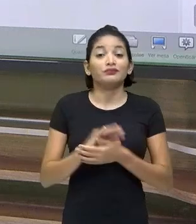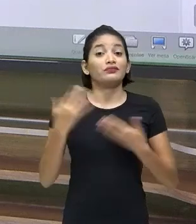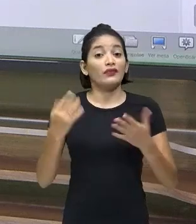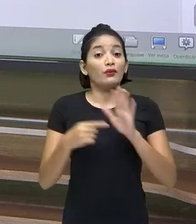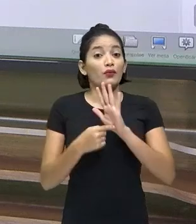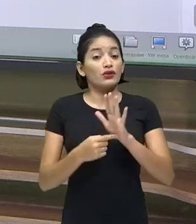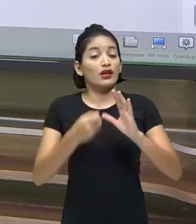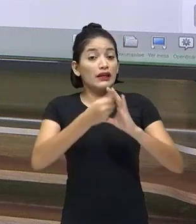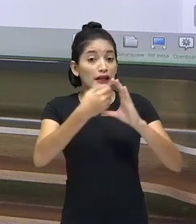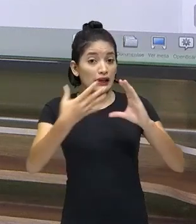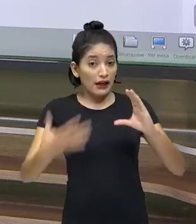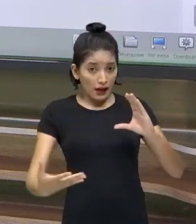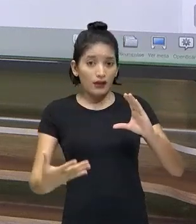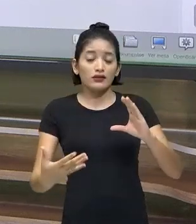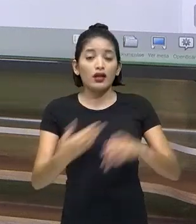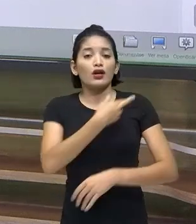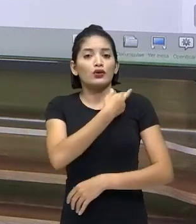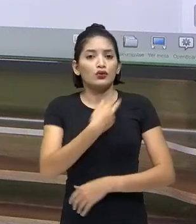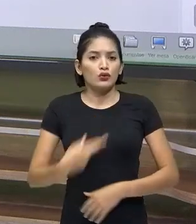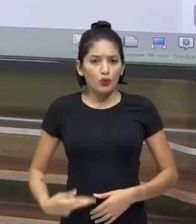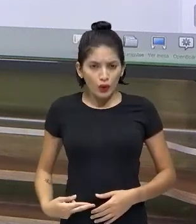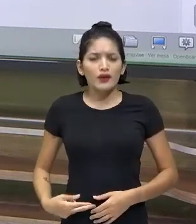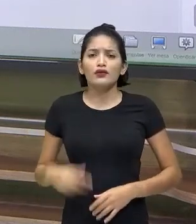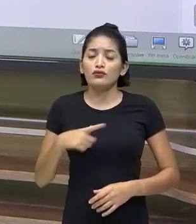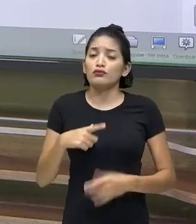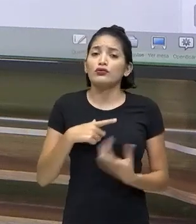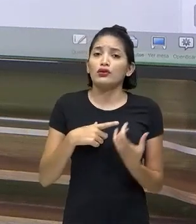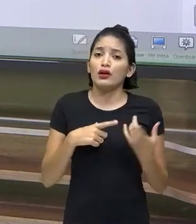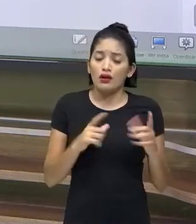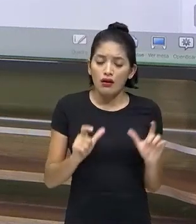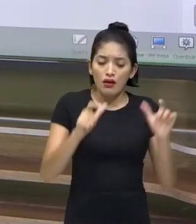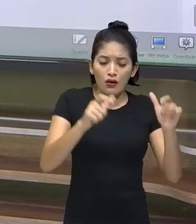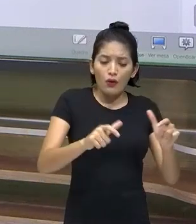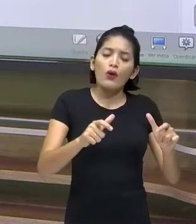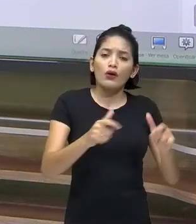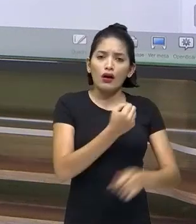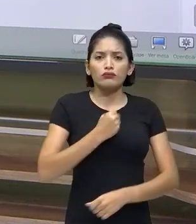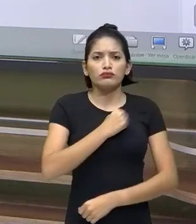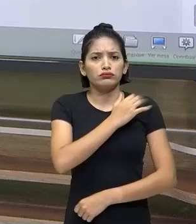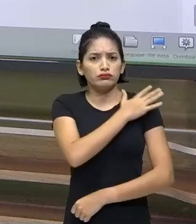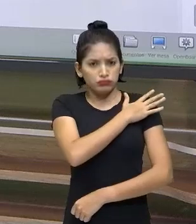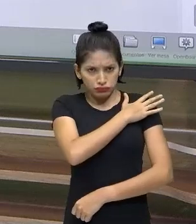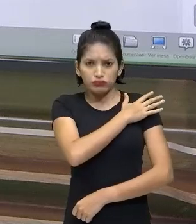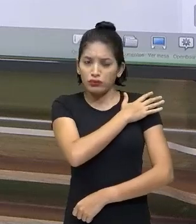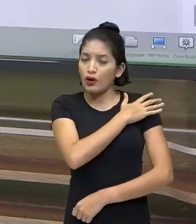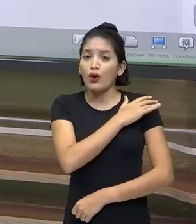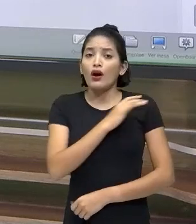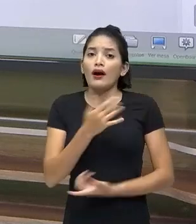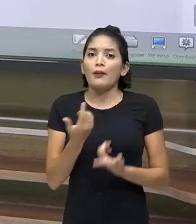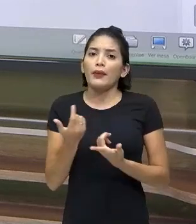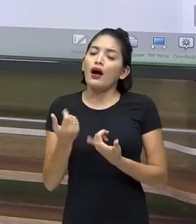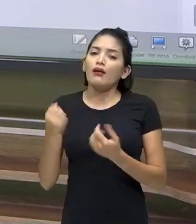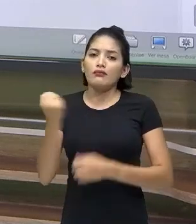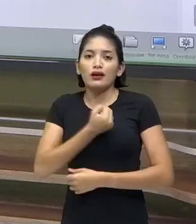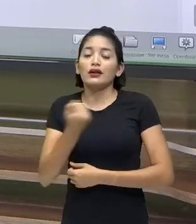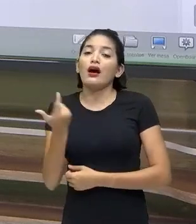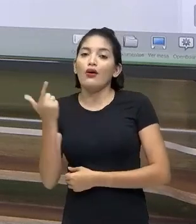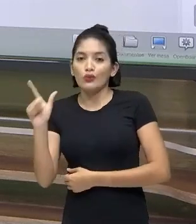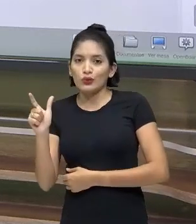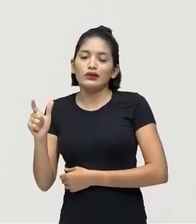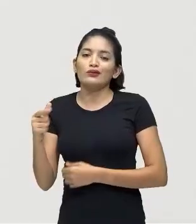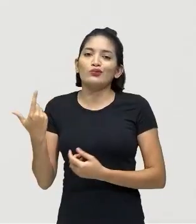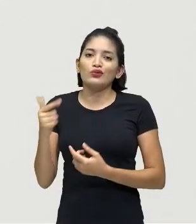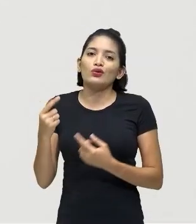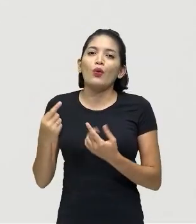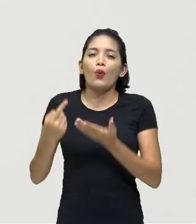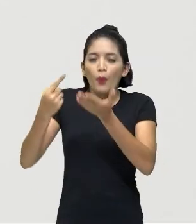mostra características de um regime totalitário que tinha ali o seu próprio exército para conter todos aqueles que eram contrários à sua opinião, ok?